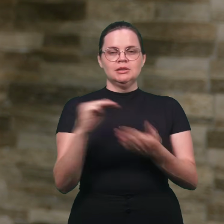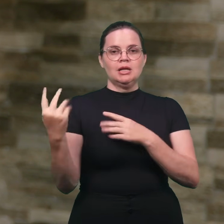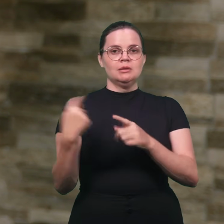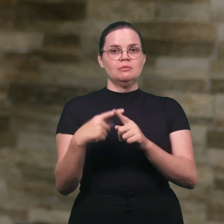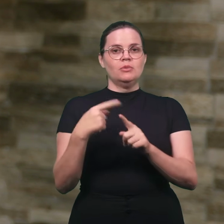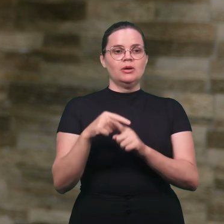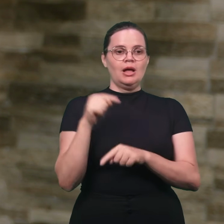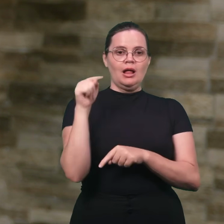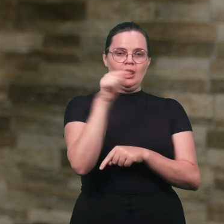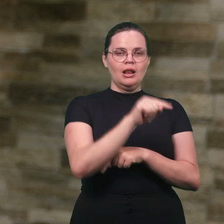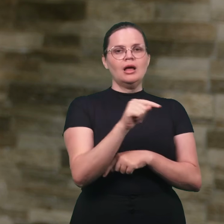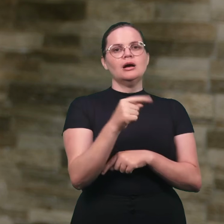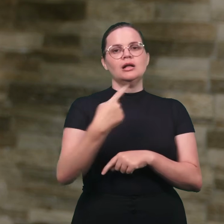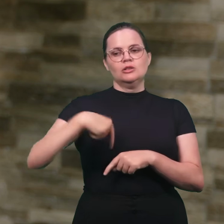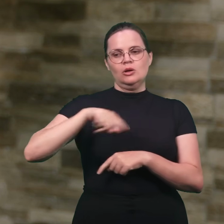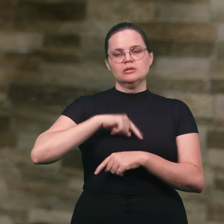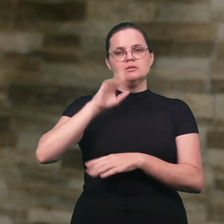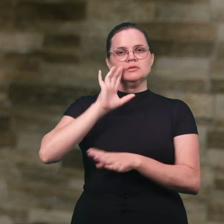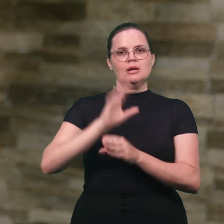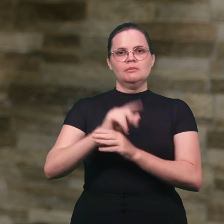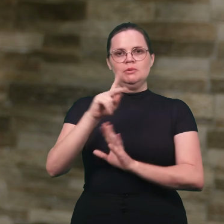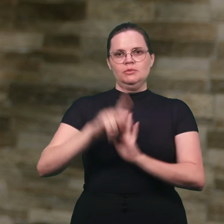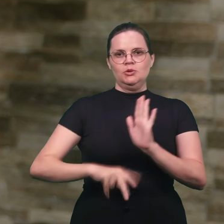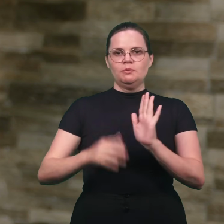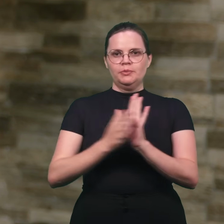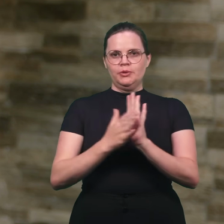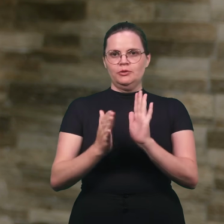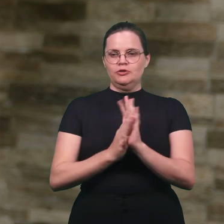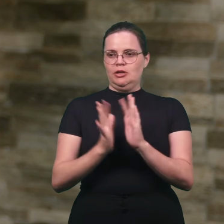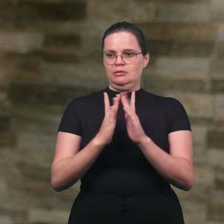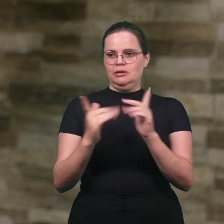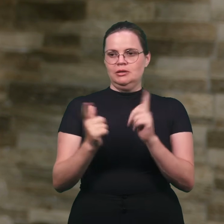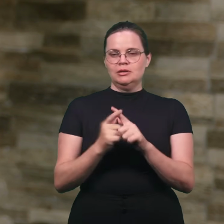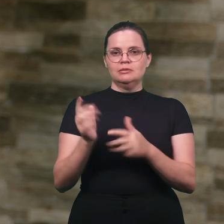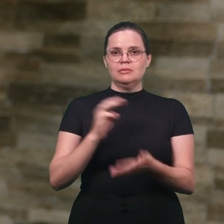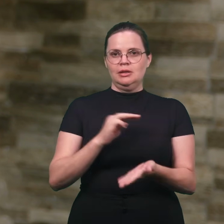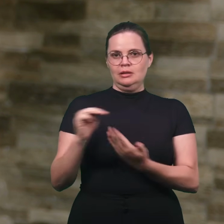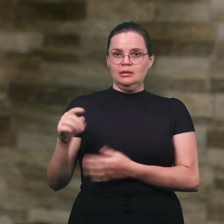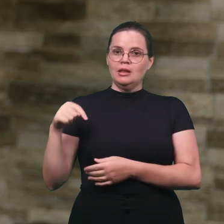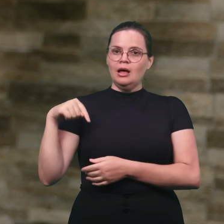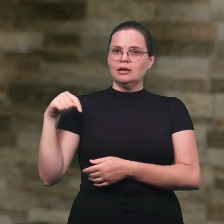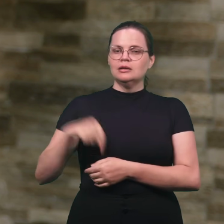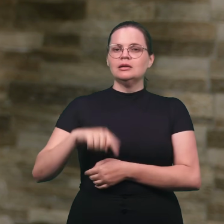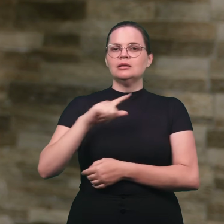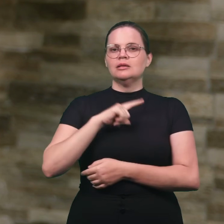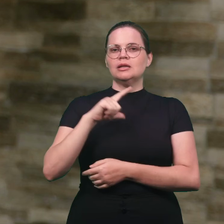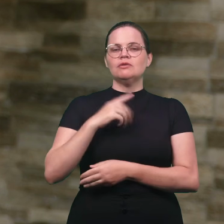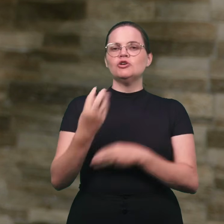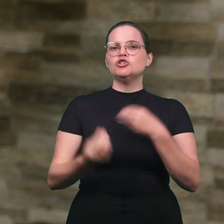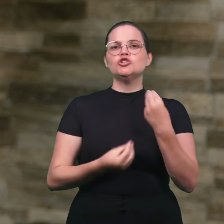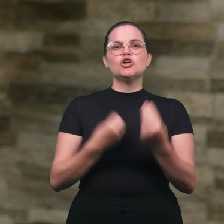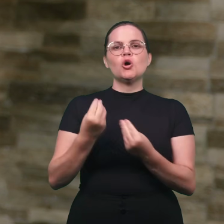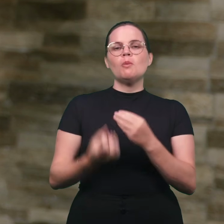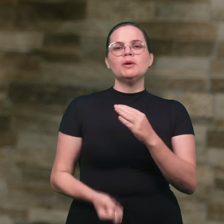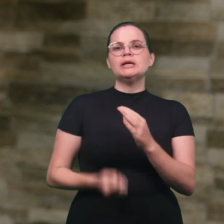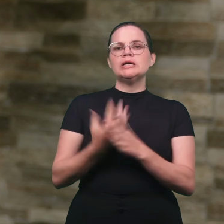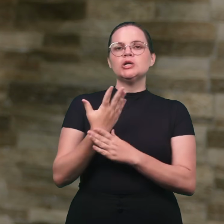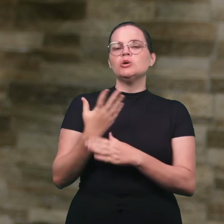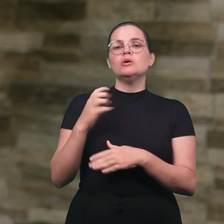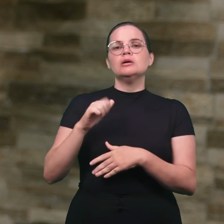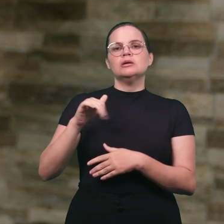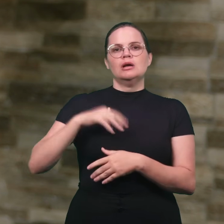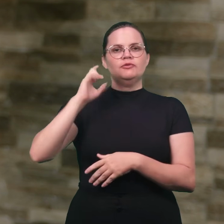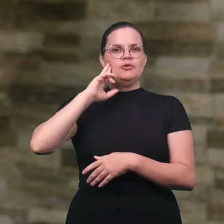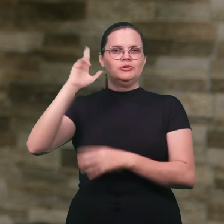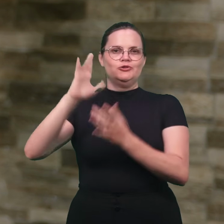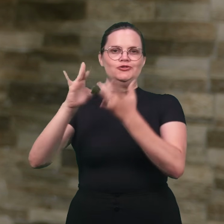eternidade e ela desceu até este mundo através de Jesus, através do Espírito Santo e tem alcançado muitos